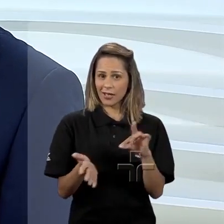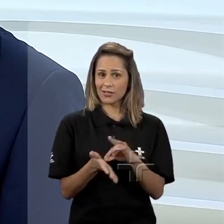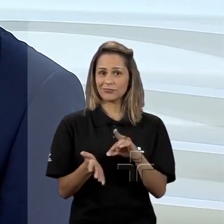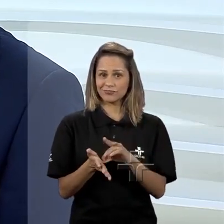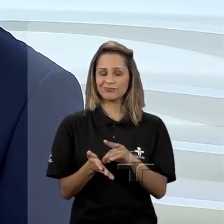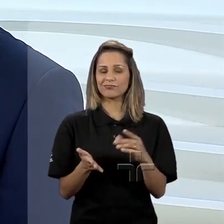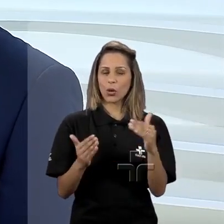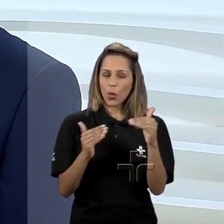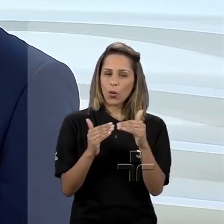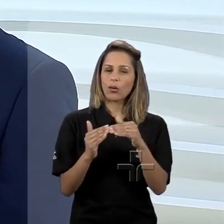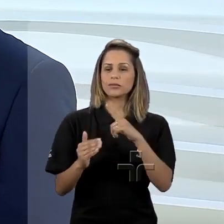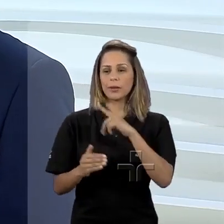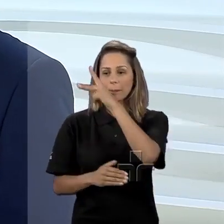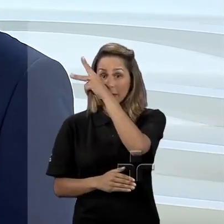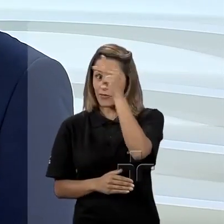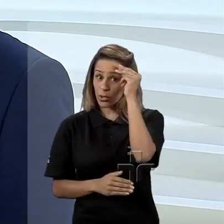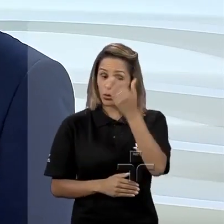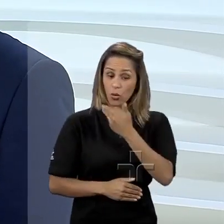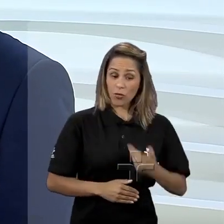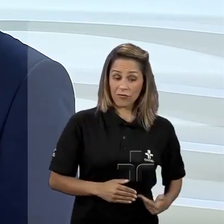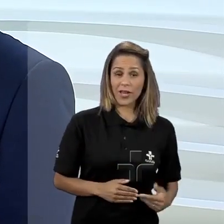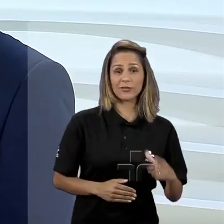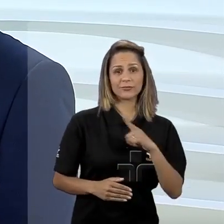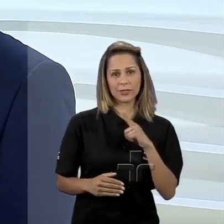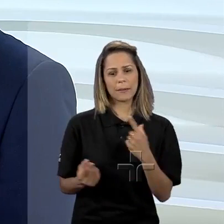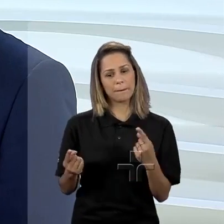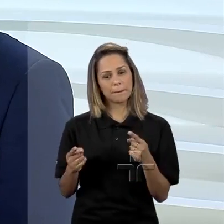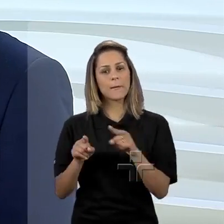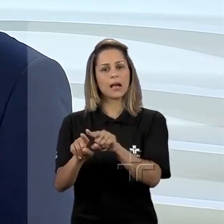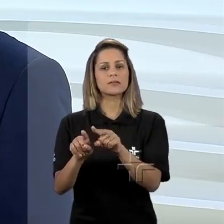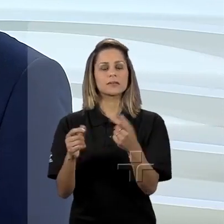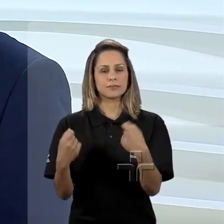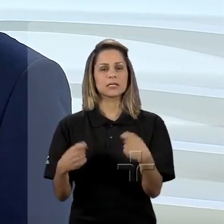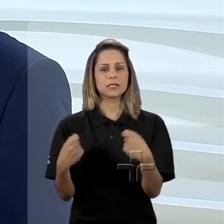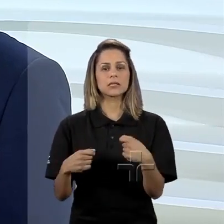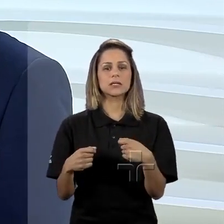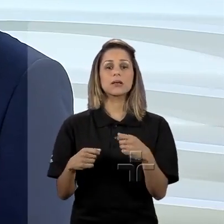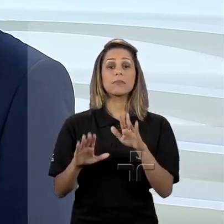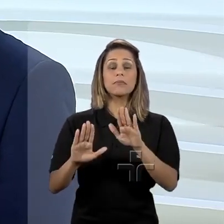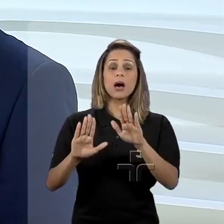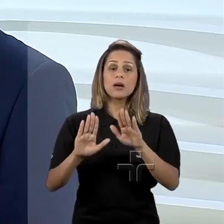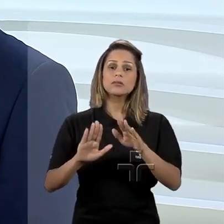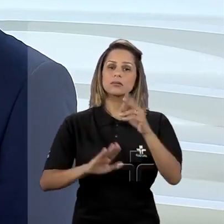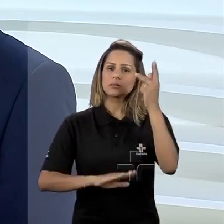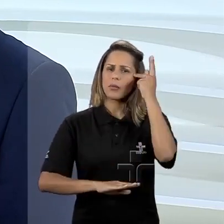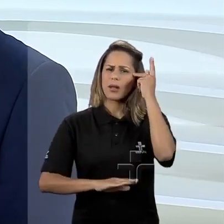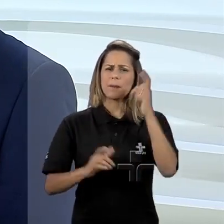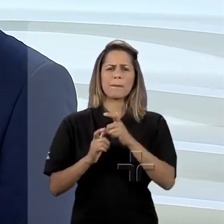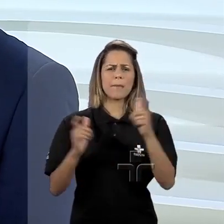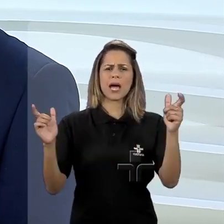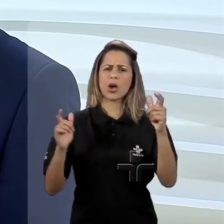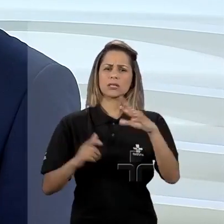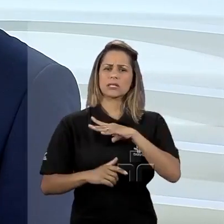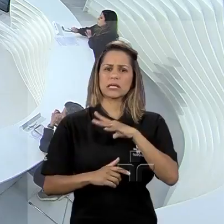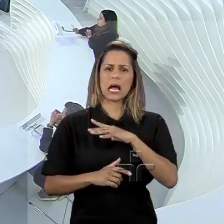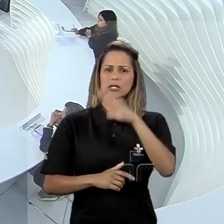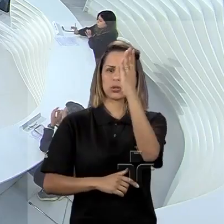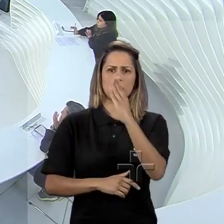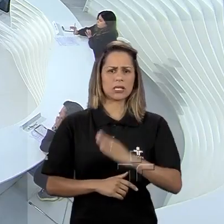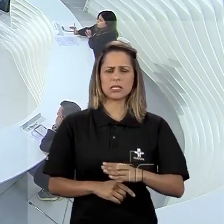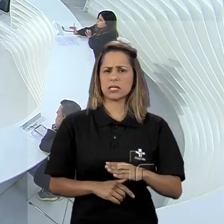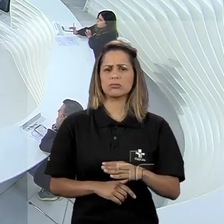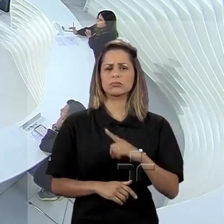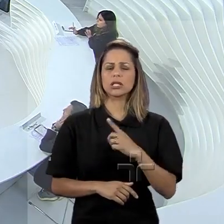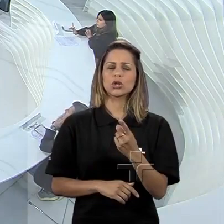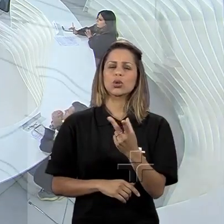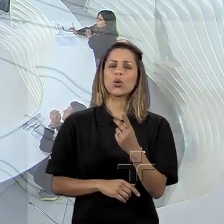com as prefeituras da região metropolitana de São Paulo, mas é a maior cidade do país, São Paulo tem 12 milhões de habitantes e depende